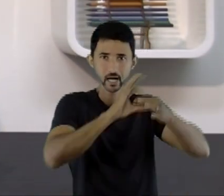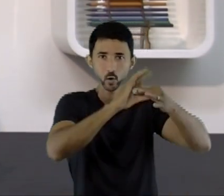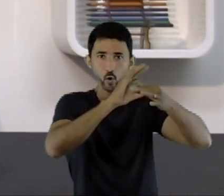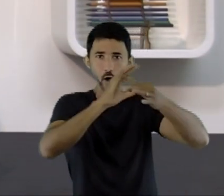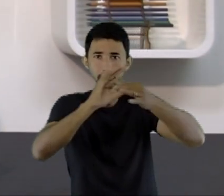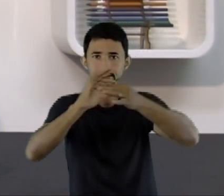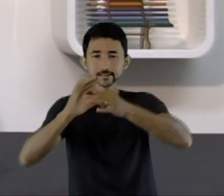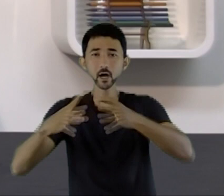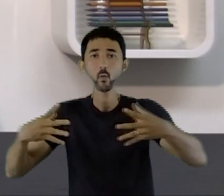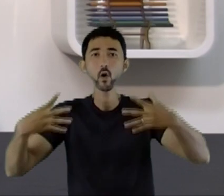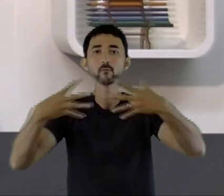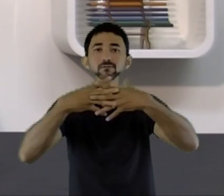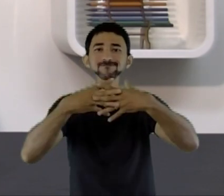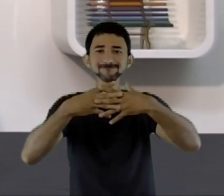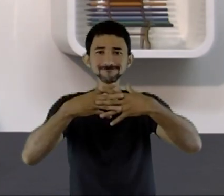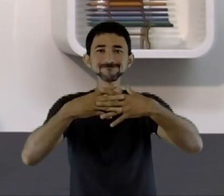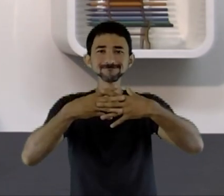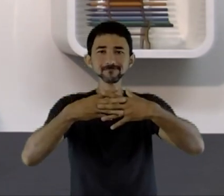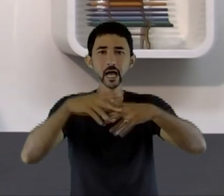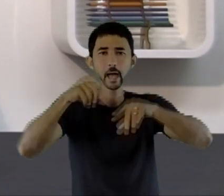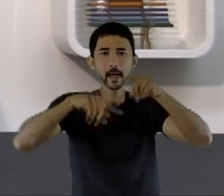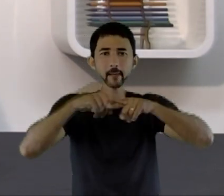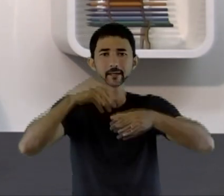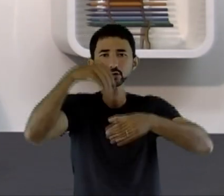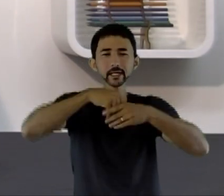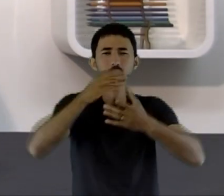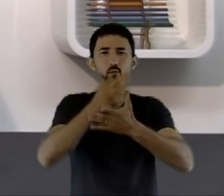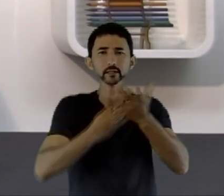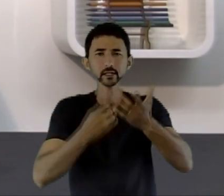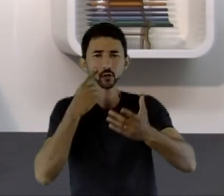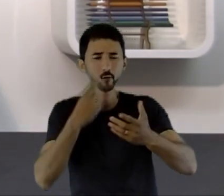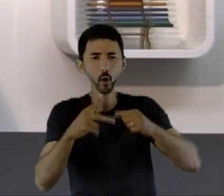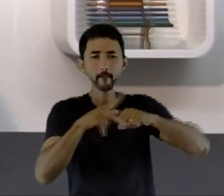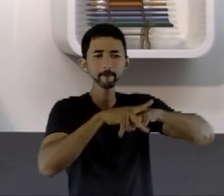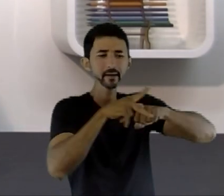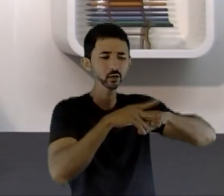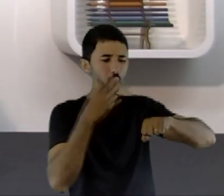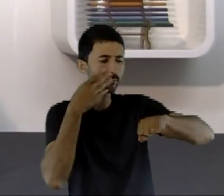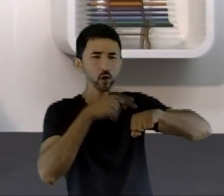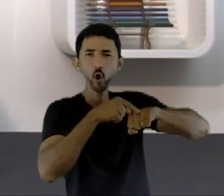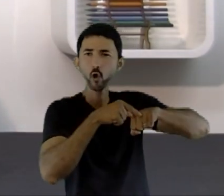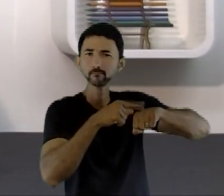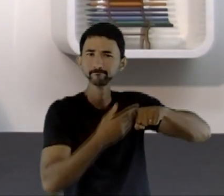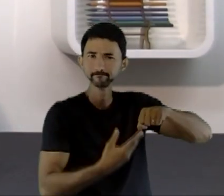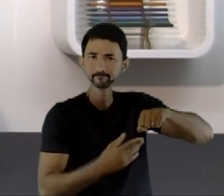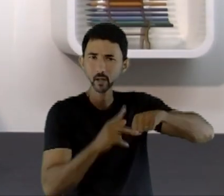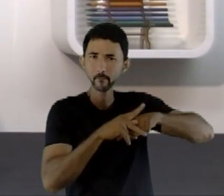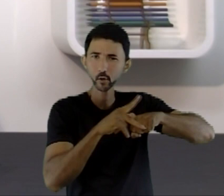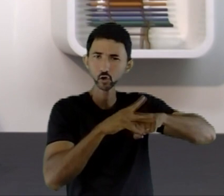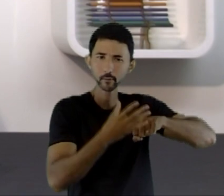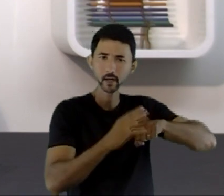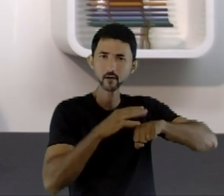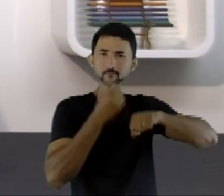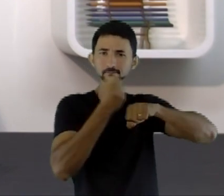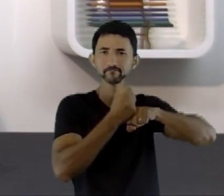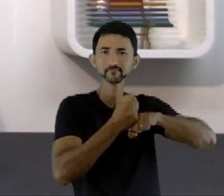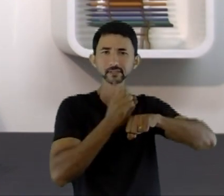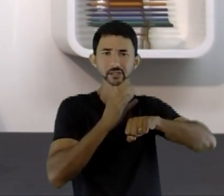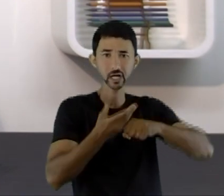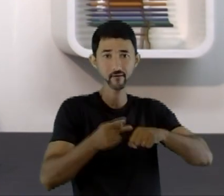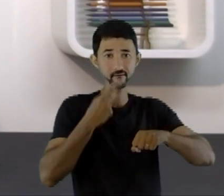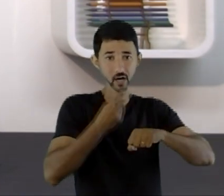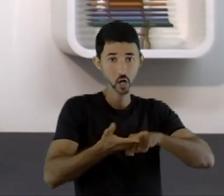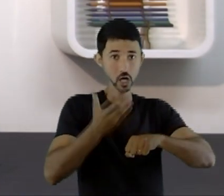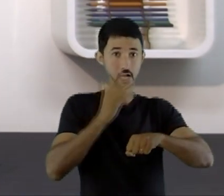os elementos dentro do texto. Então, quando você olha para o pronome que resgata alguma coisa que já foi dita, o que você